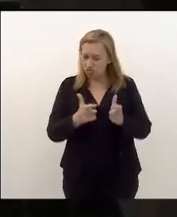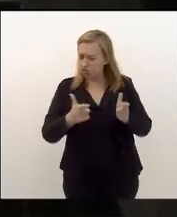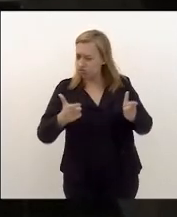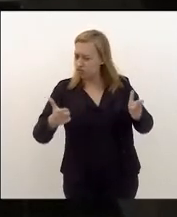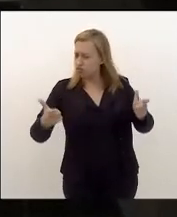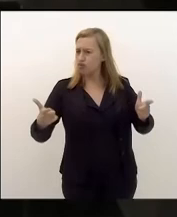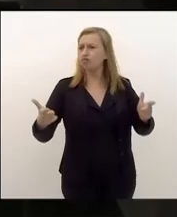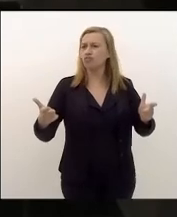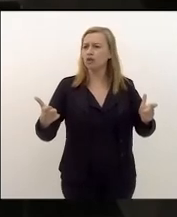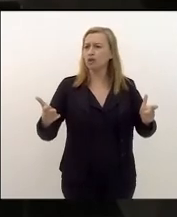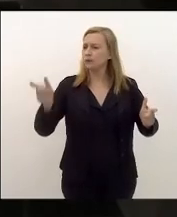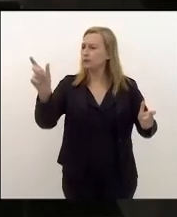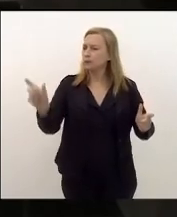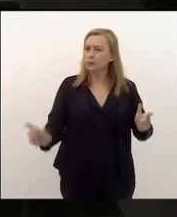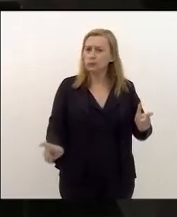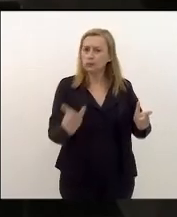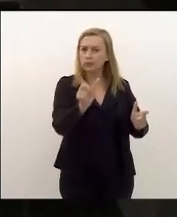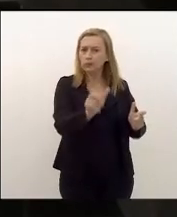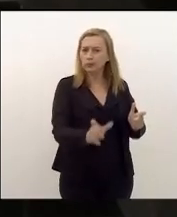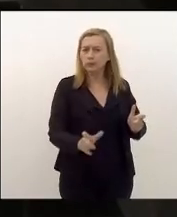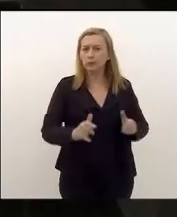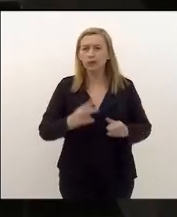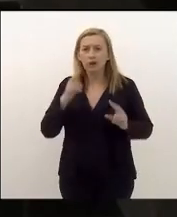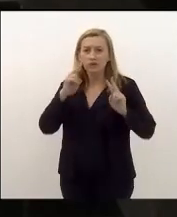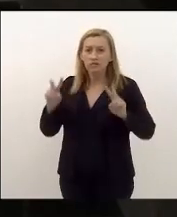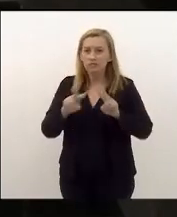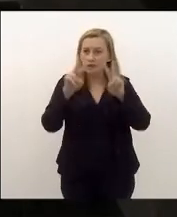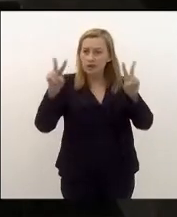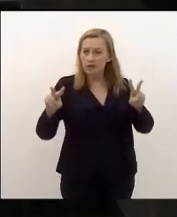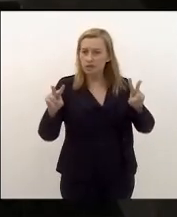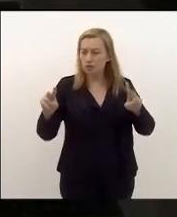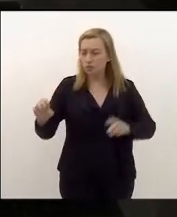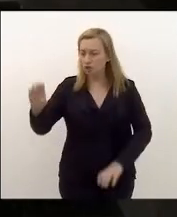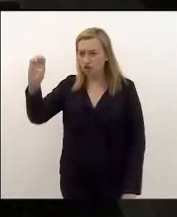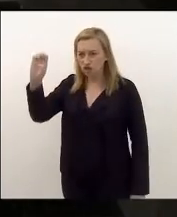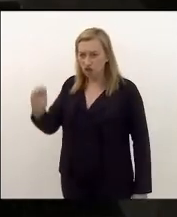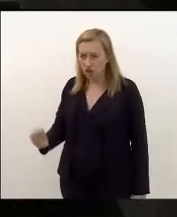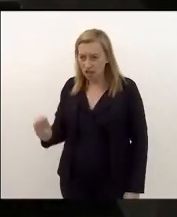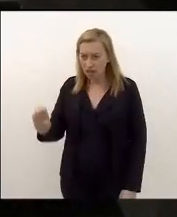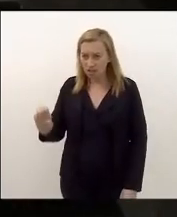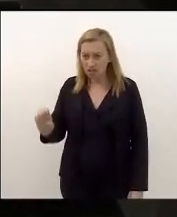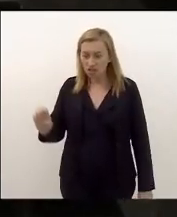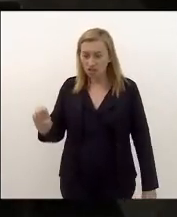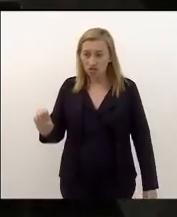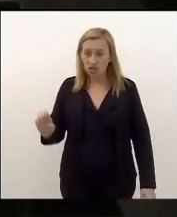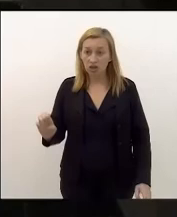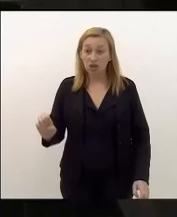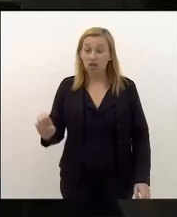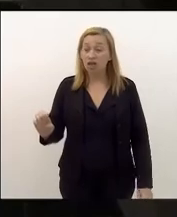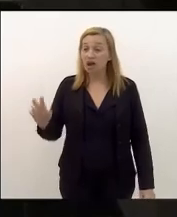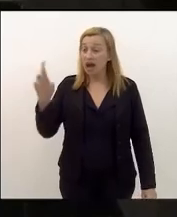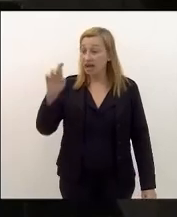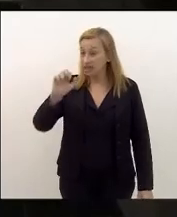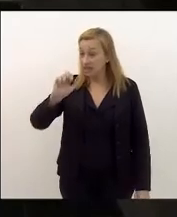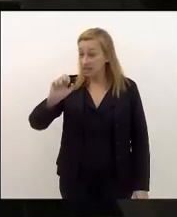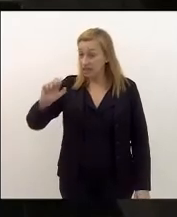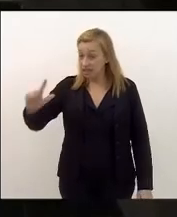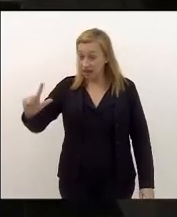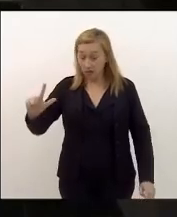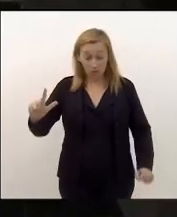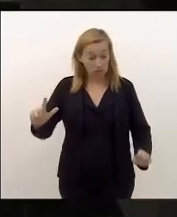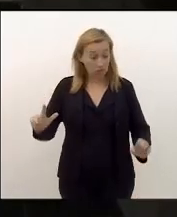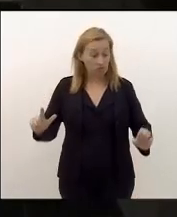posições, quer seja sob o ponto de vista de uma direita radical ou de uma esquerda